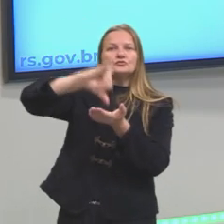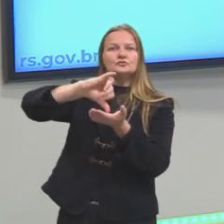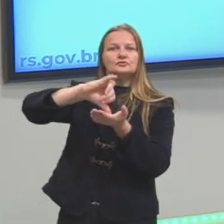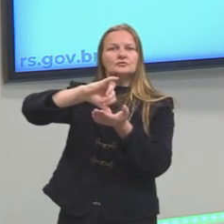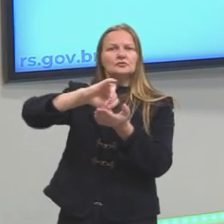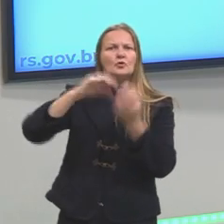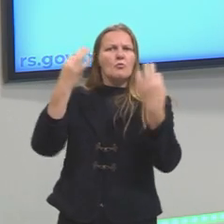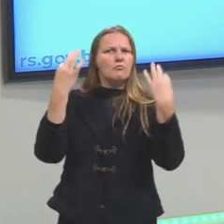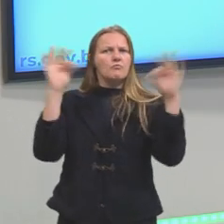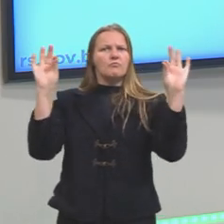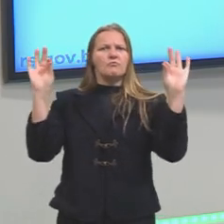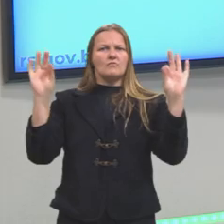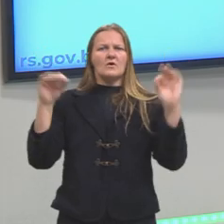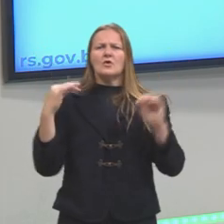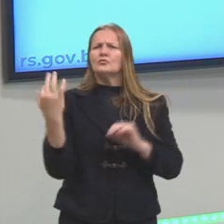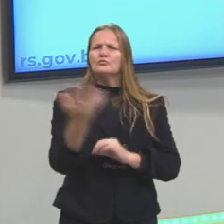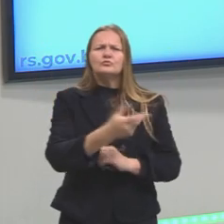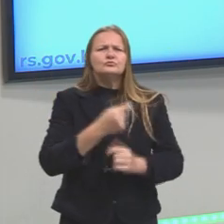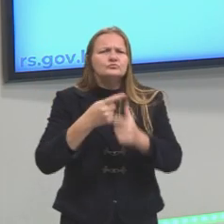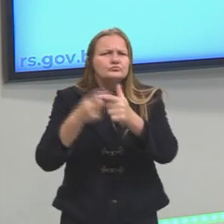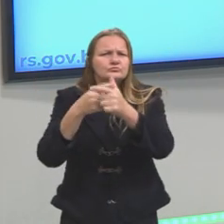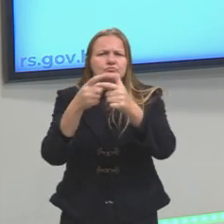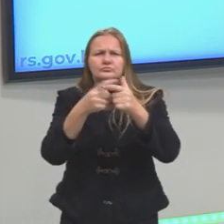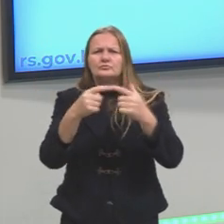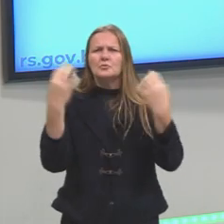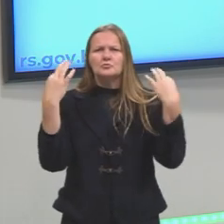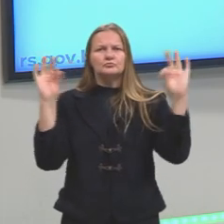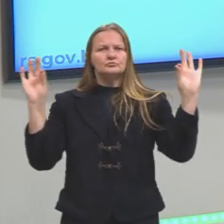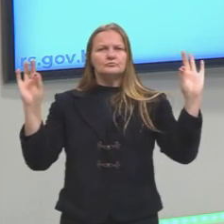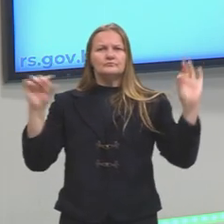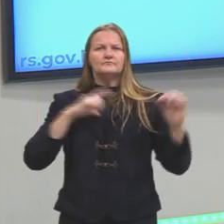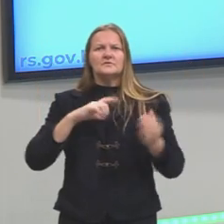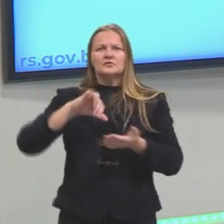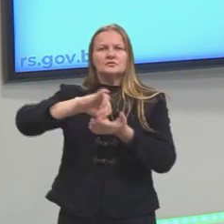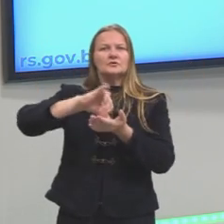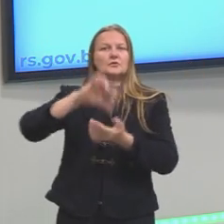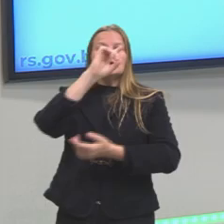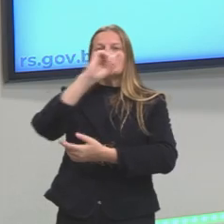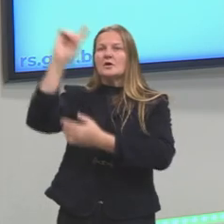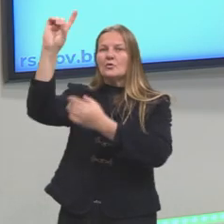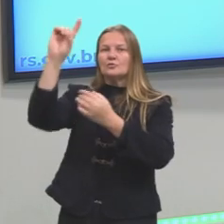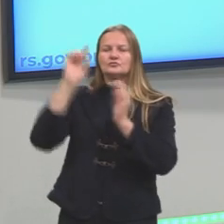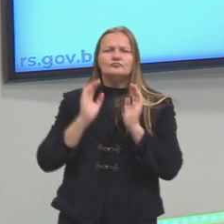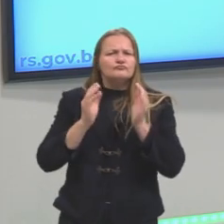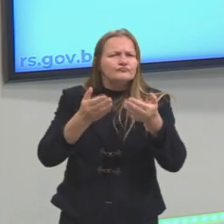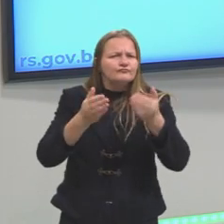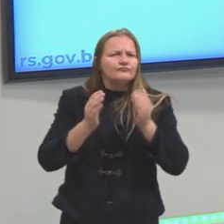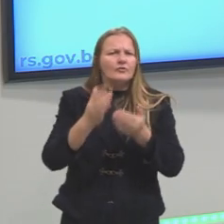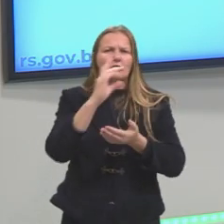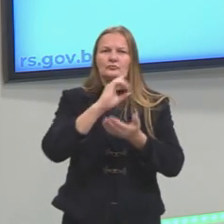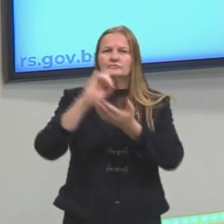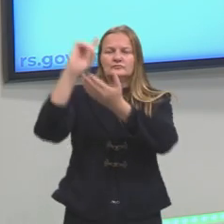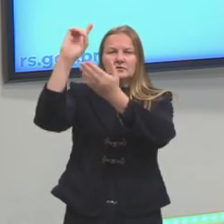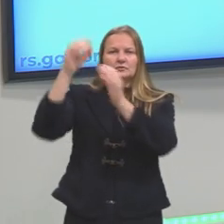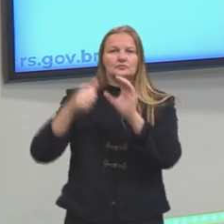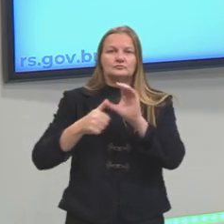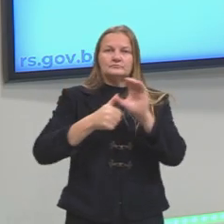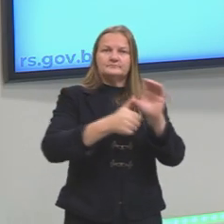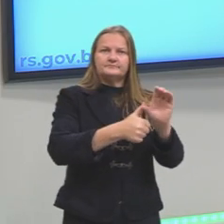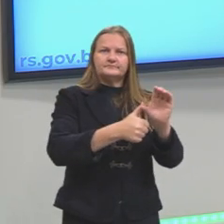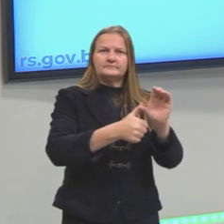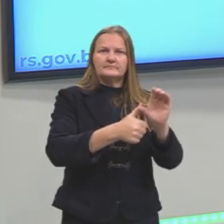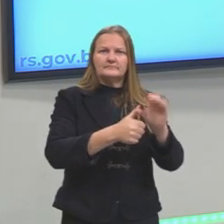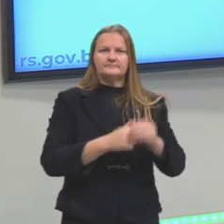salvação enfim a resolução de todos os problemas Está muito centrado em Deus Essa é a proposta do cristianismo é o